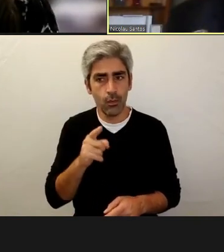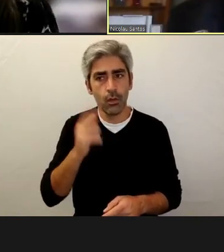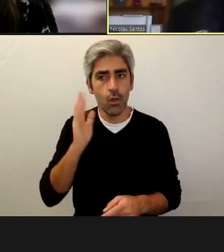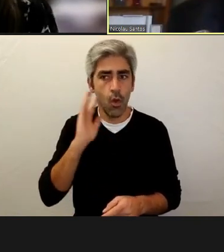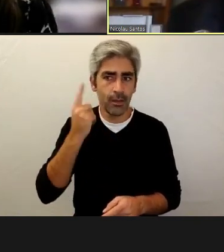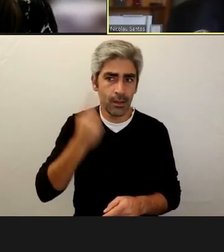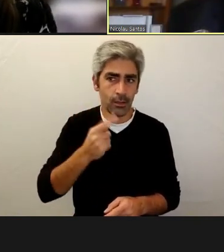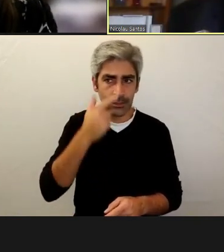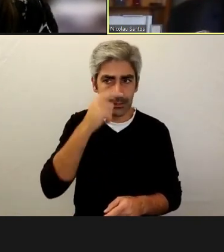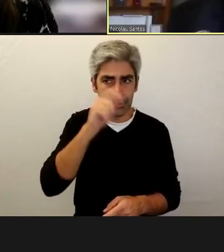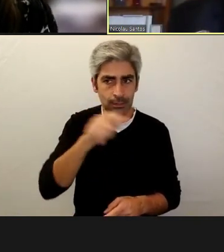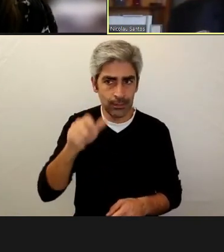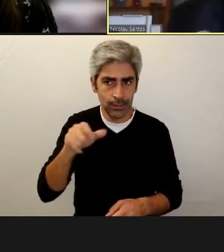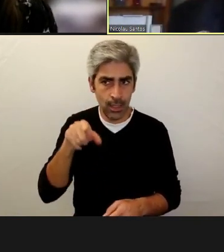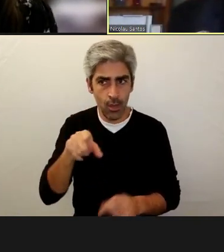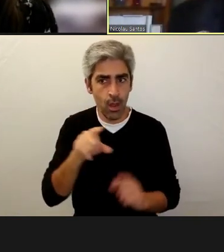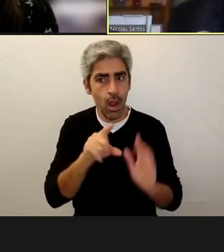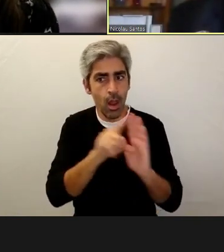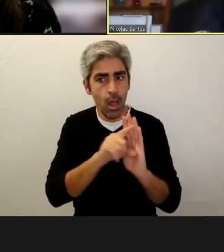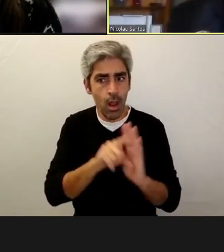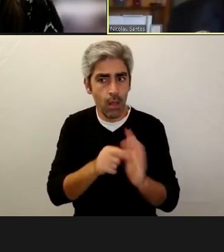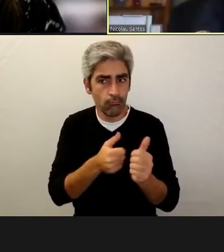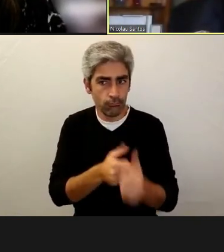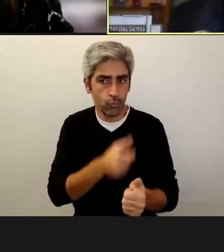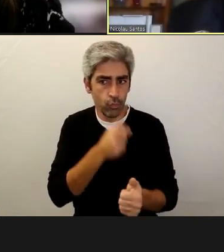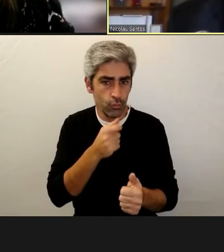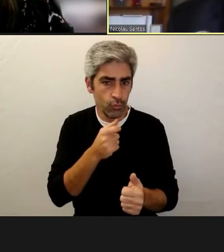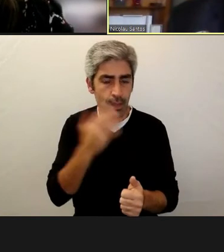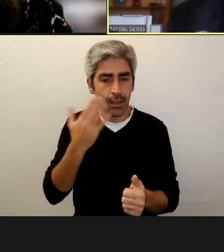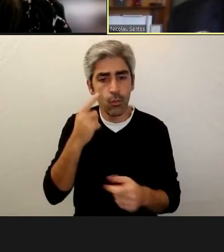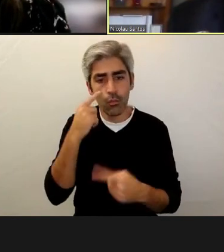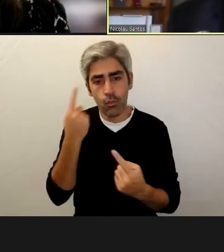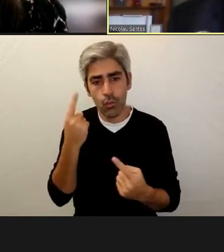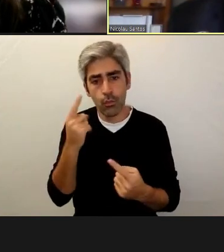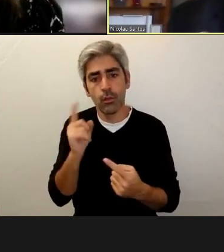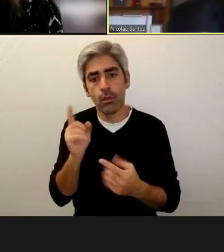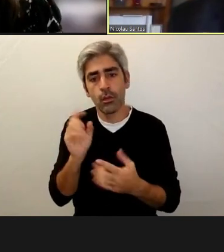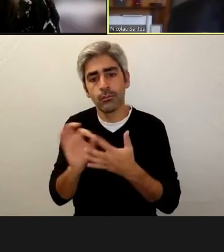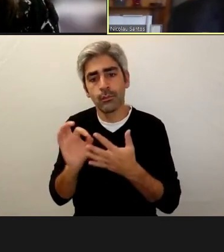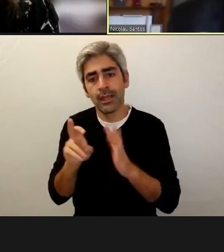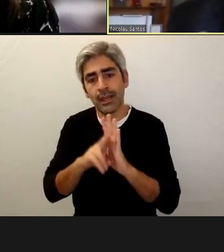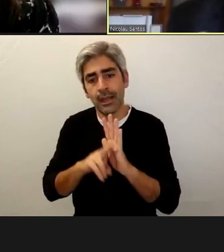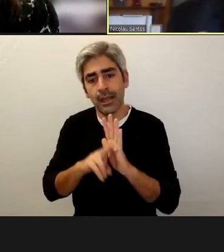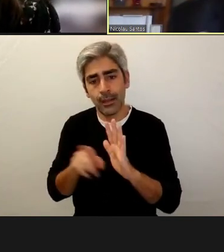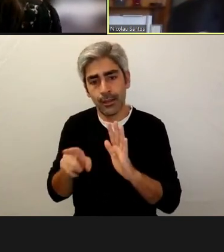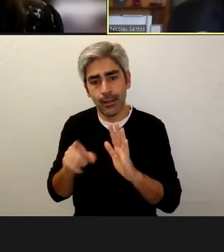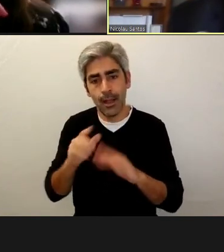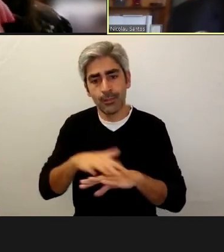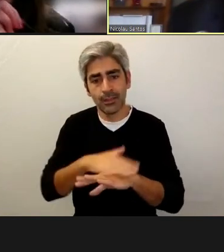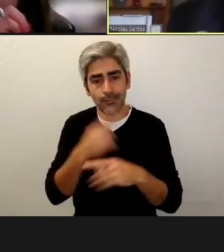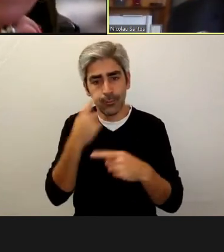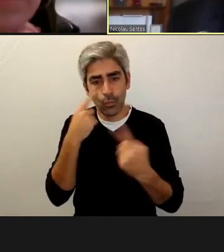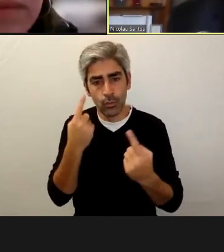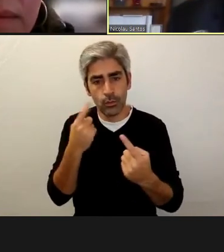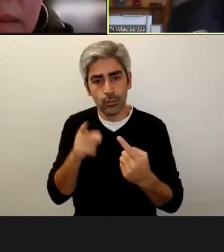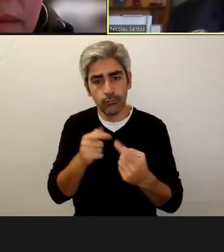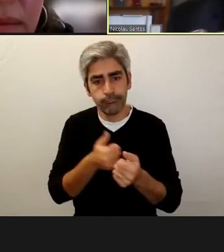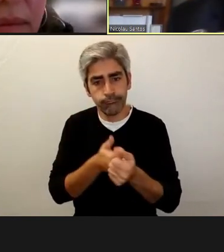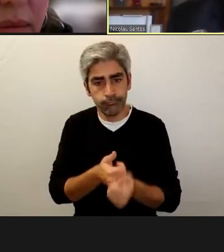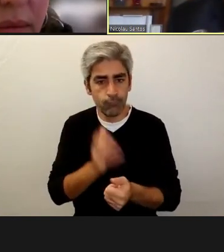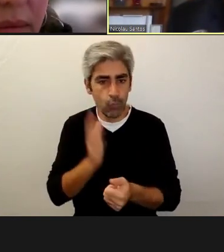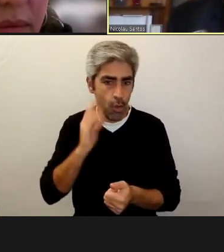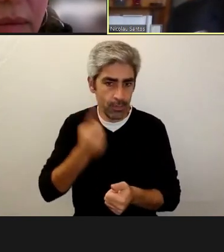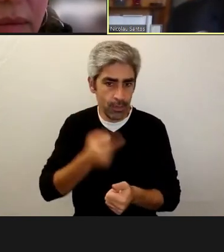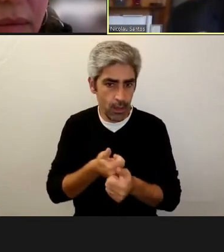em cumprir o estabelecido em lei, e o direito público caracterizado pelo estabelecimento de regras a que a administração pública está sujeita e obrigada